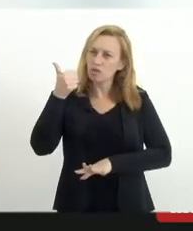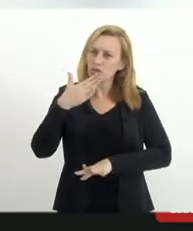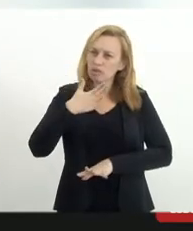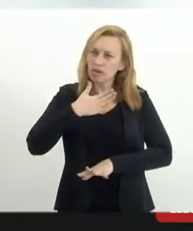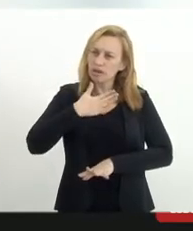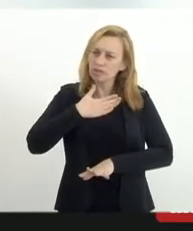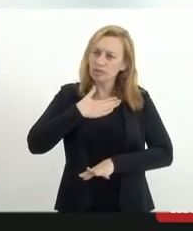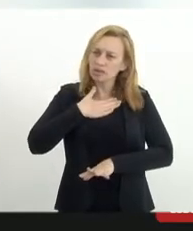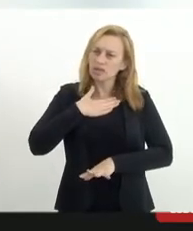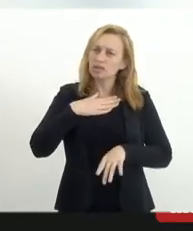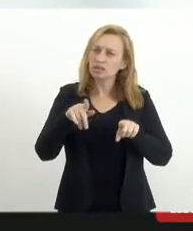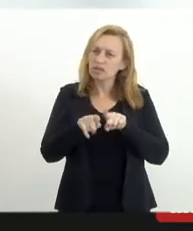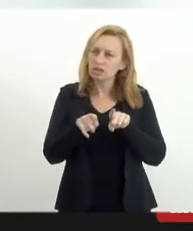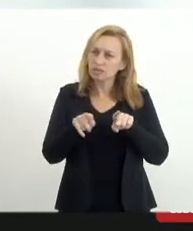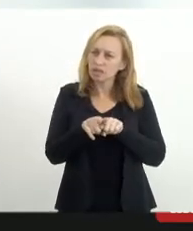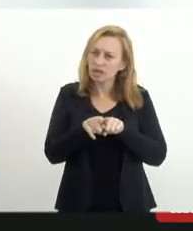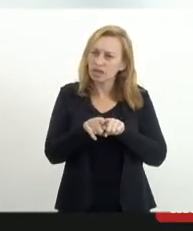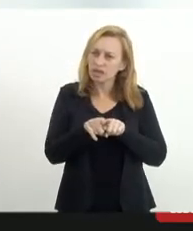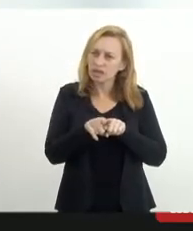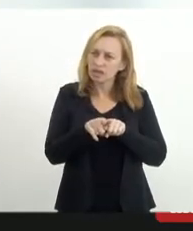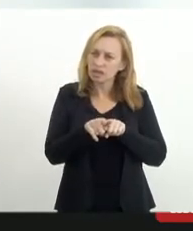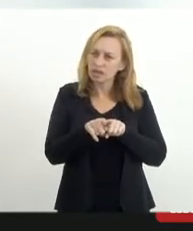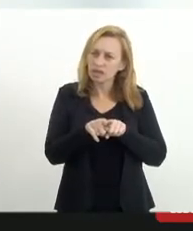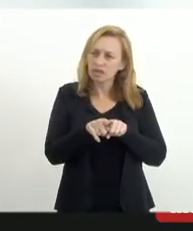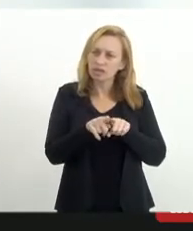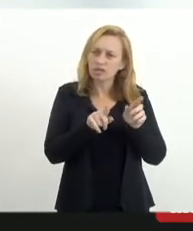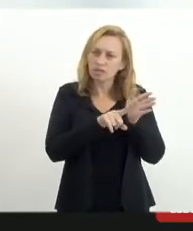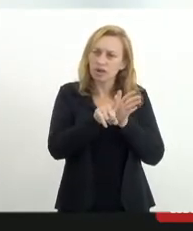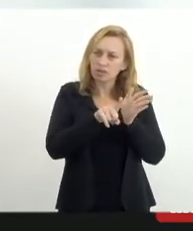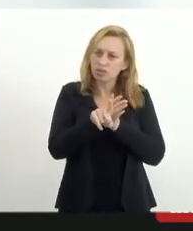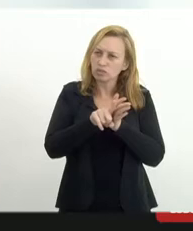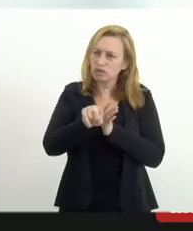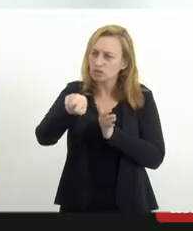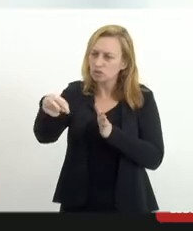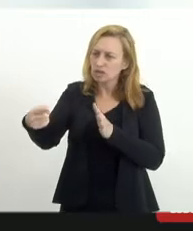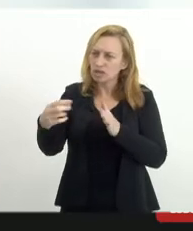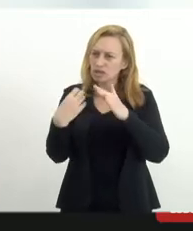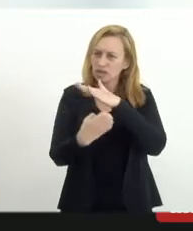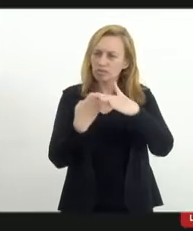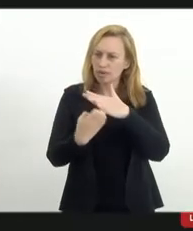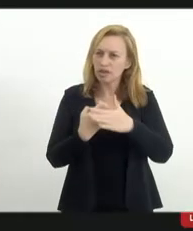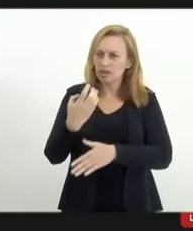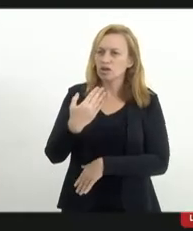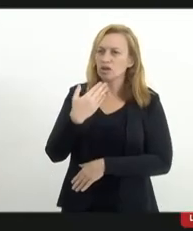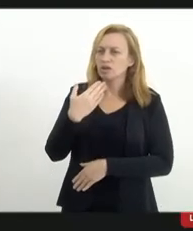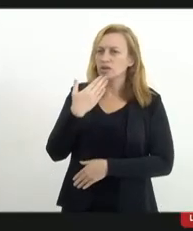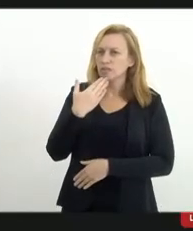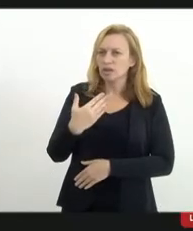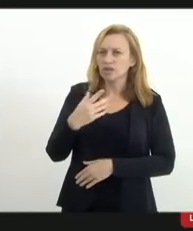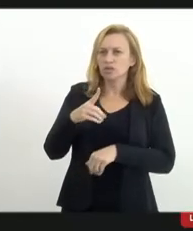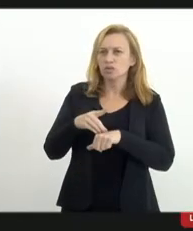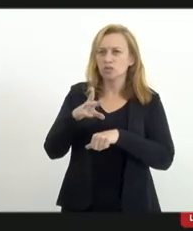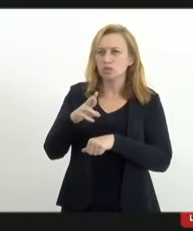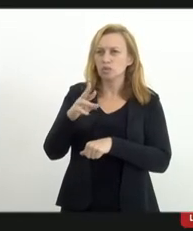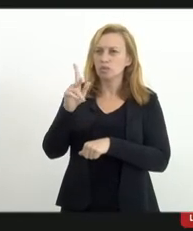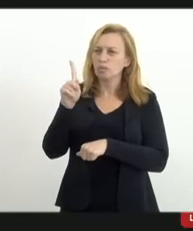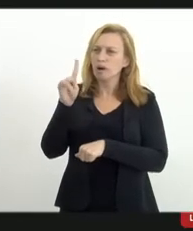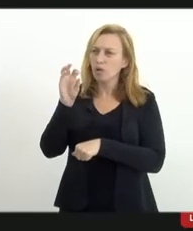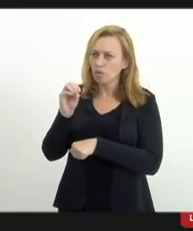para mim abrir também para as concessionárias, quem mais assim o desejar. Por favor, doutor Paulo Henrique.